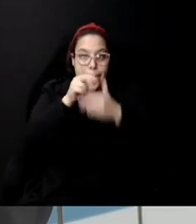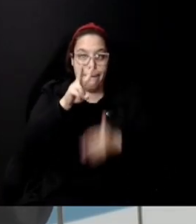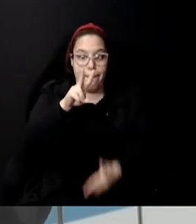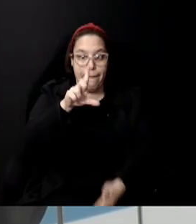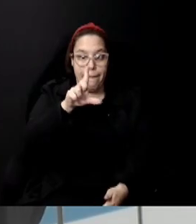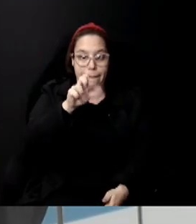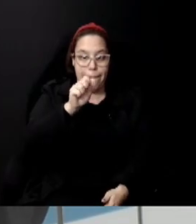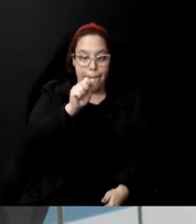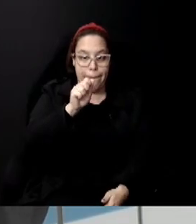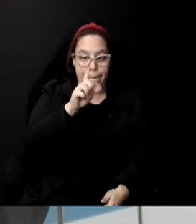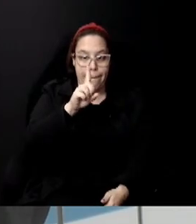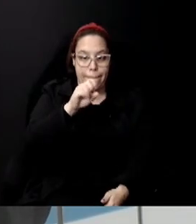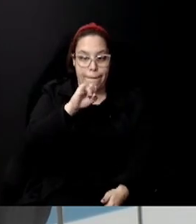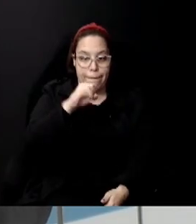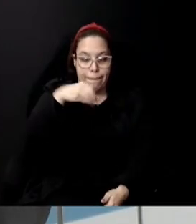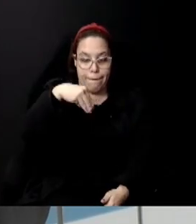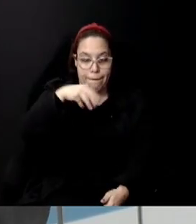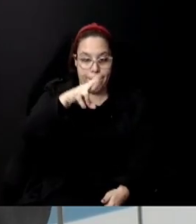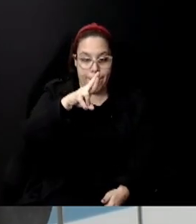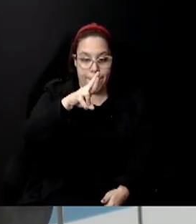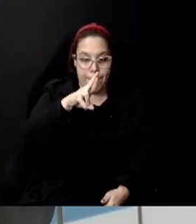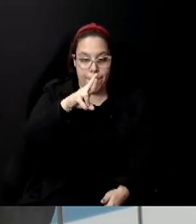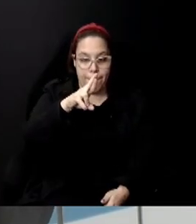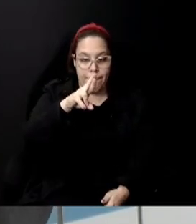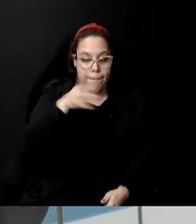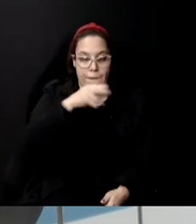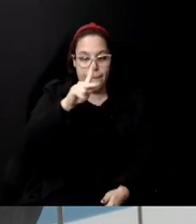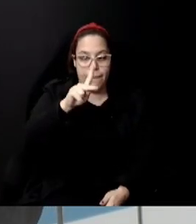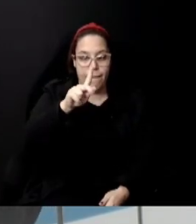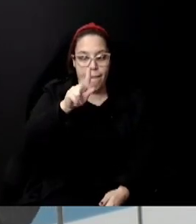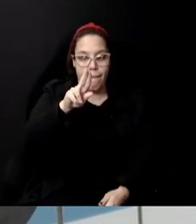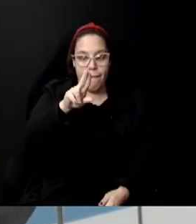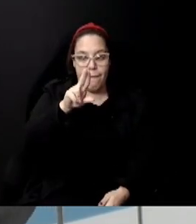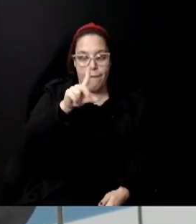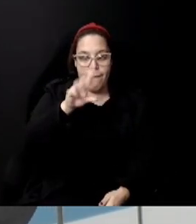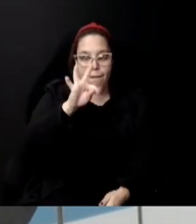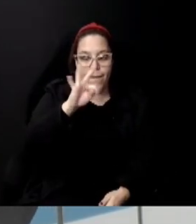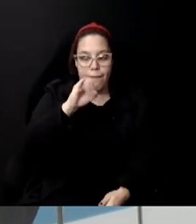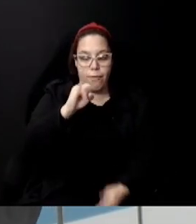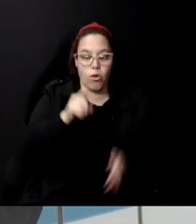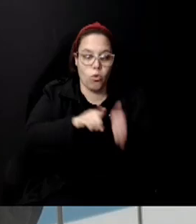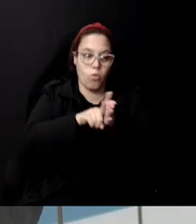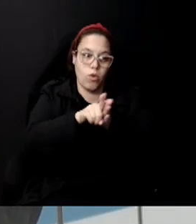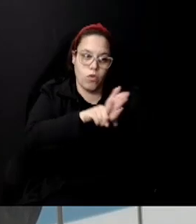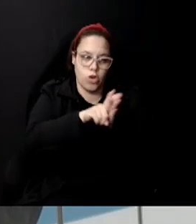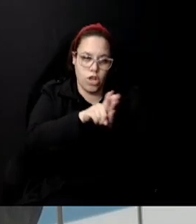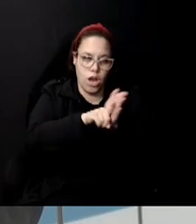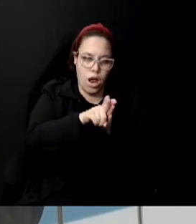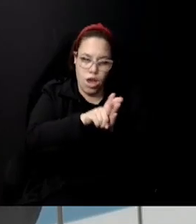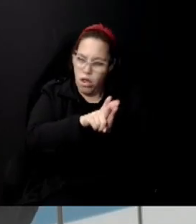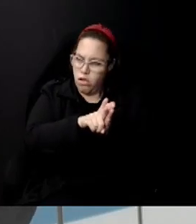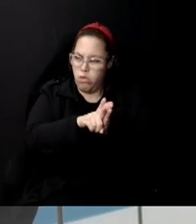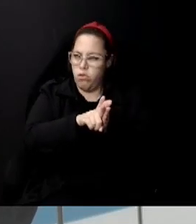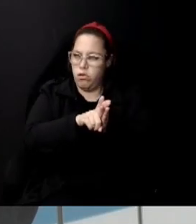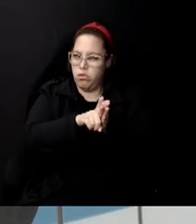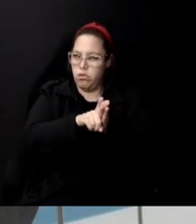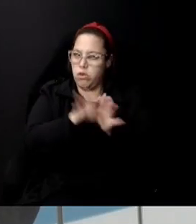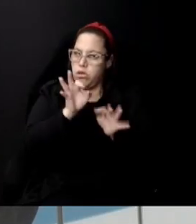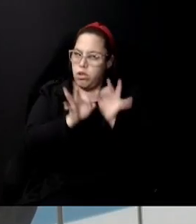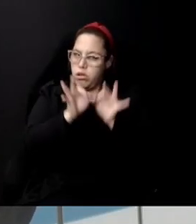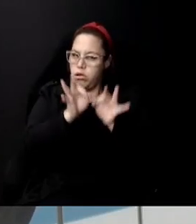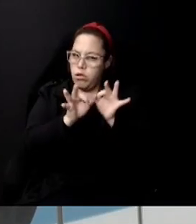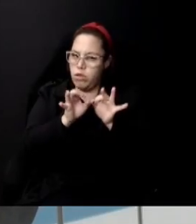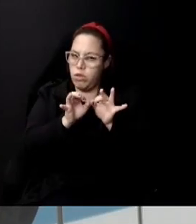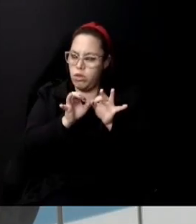tem aí uma investigação que levou ao Tribunal Penal Internacional a determinar